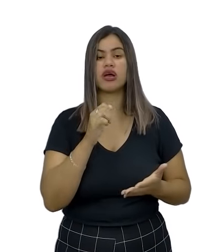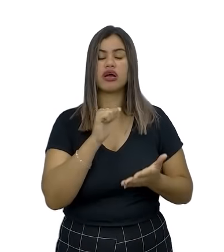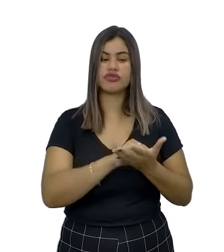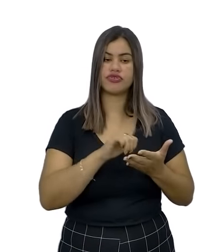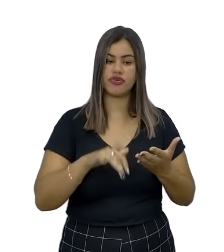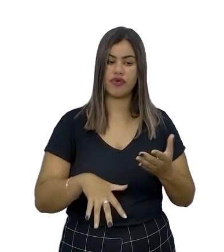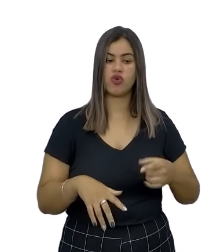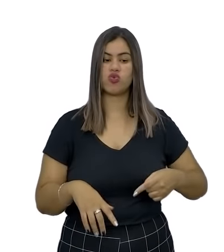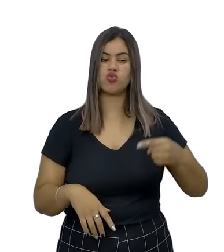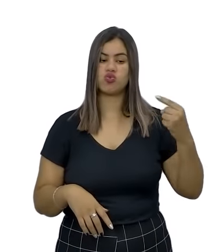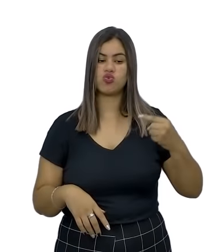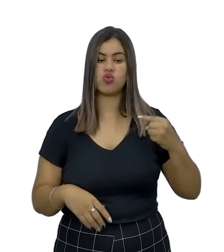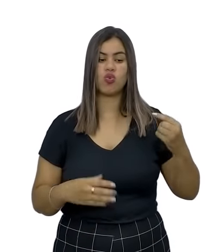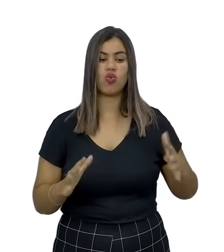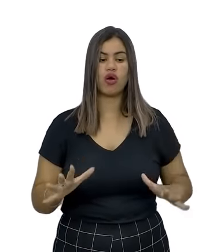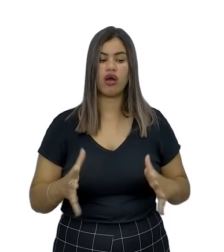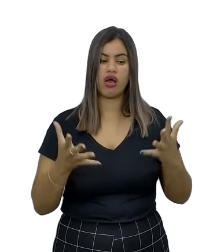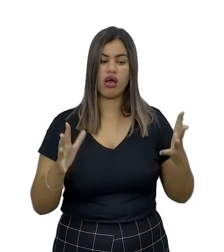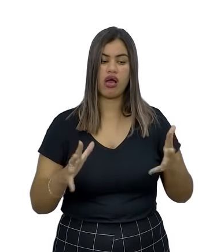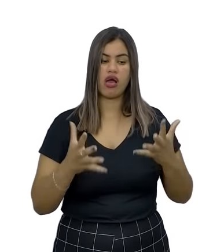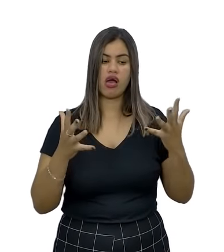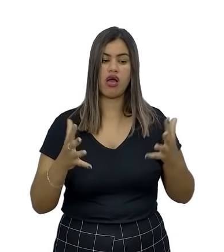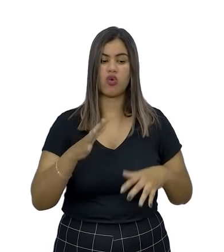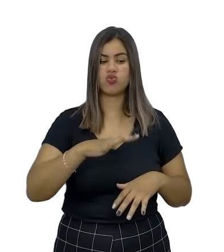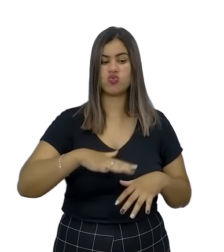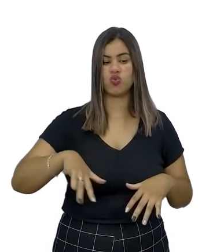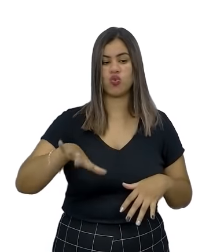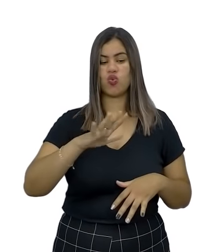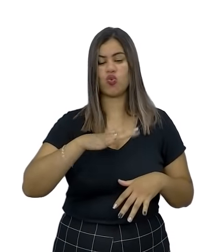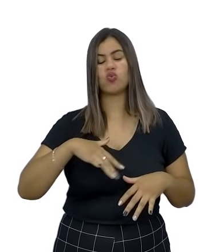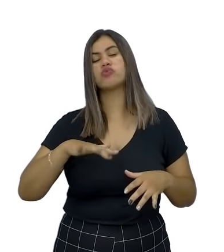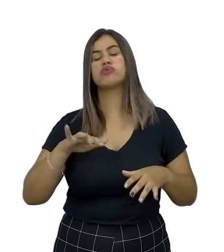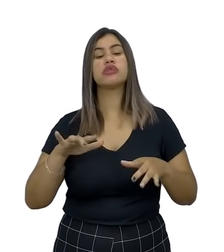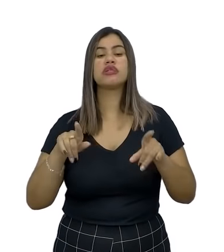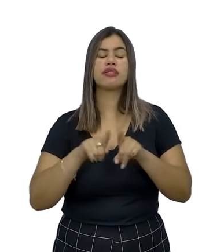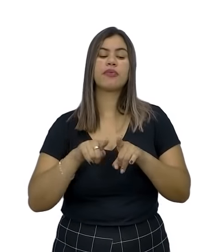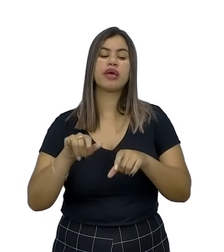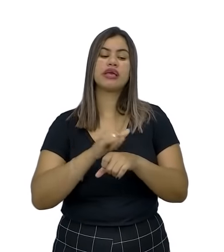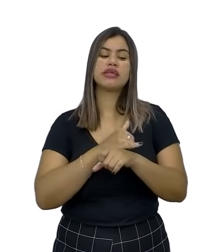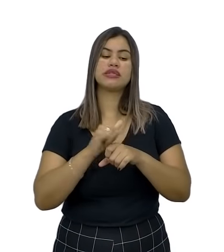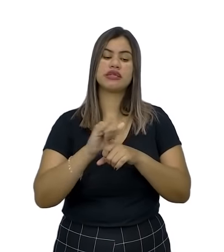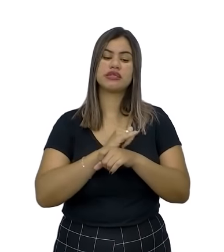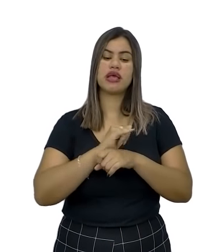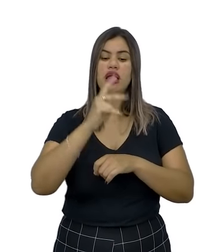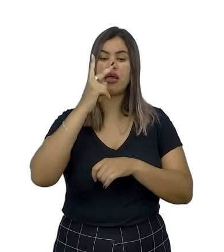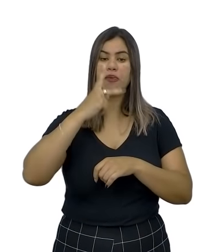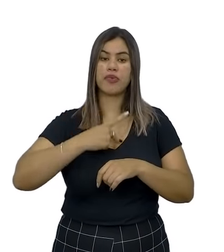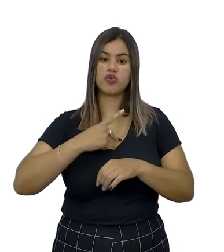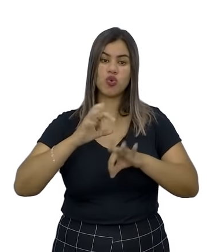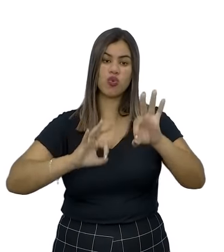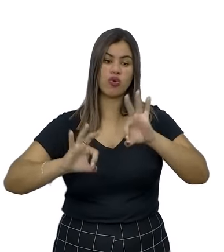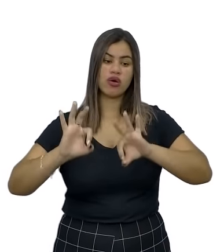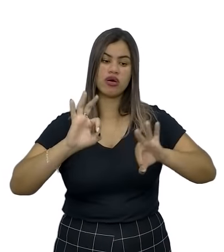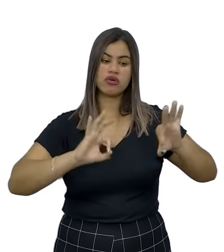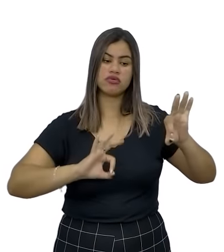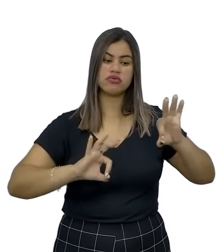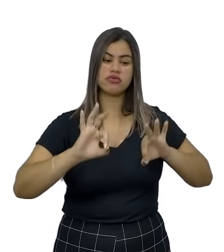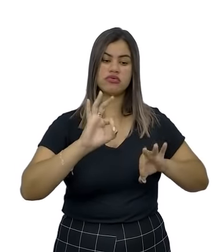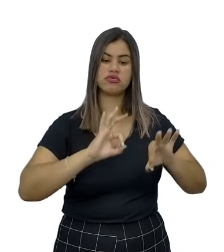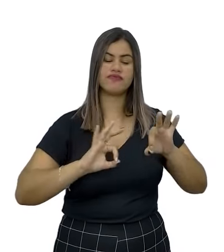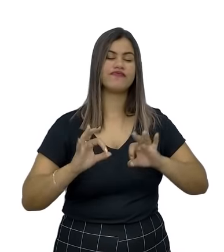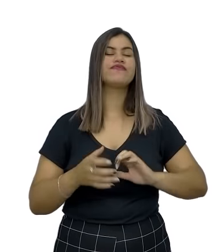1, estimulando a participação de todos, valorizando as estratégias pessoais que os estudantes fizeram, né, a